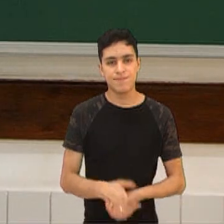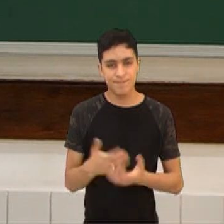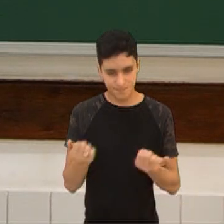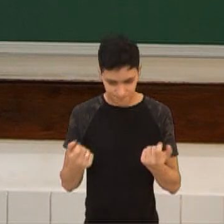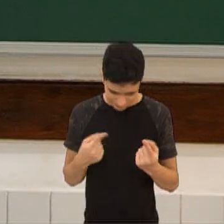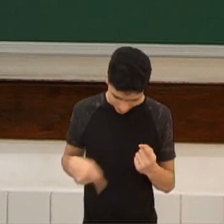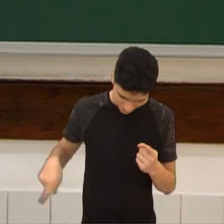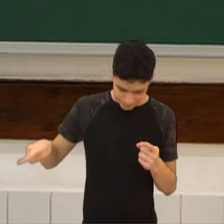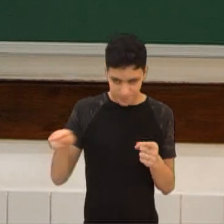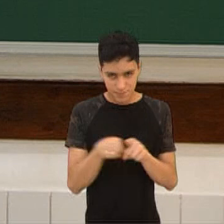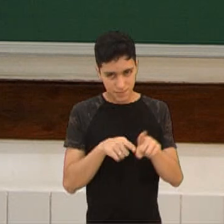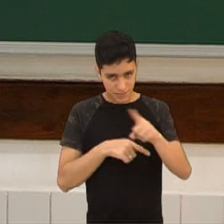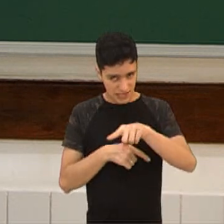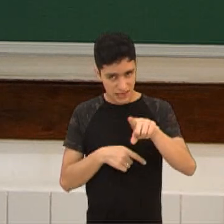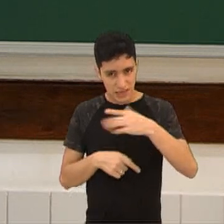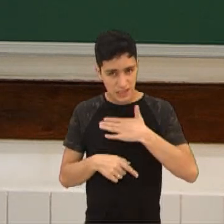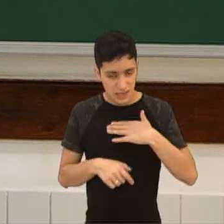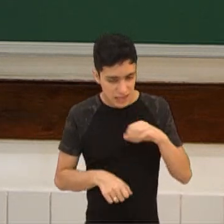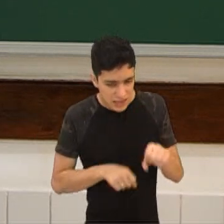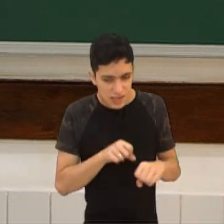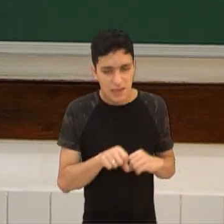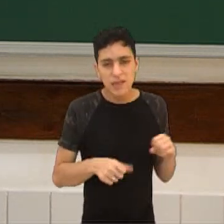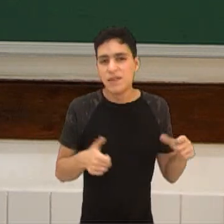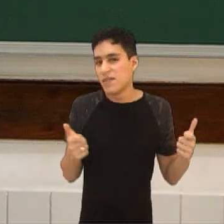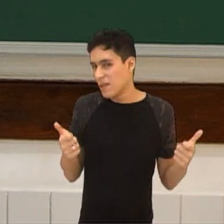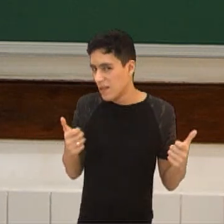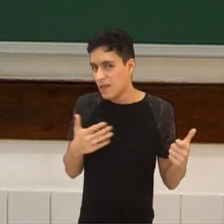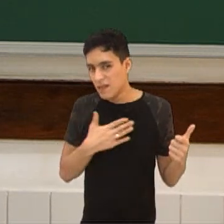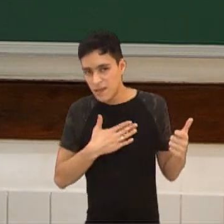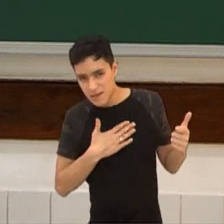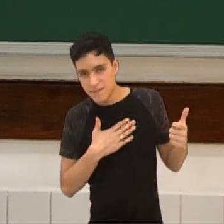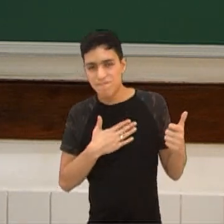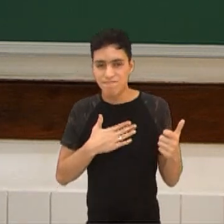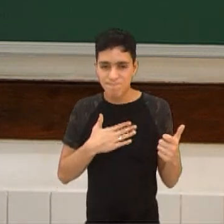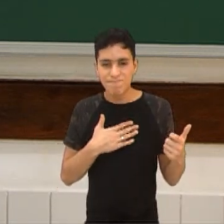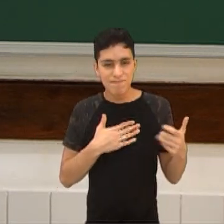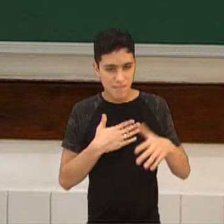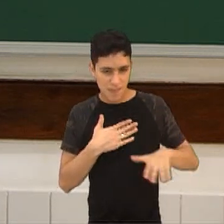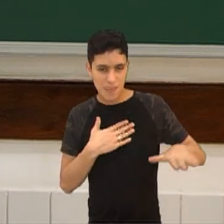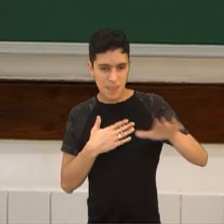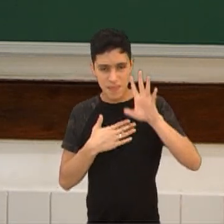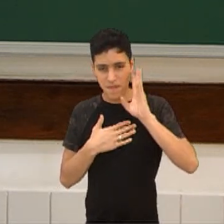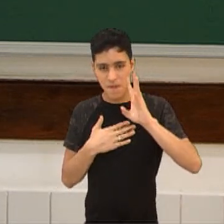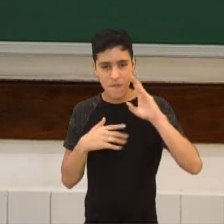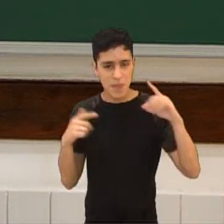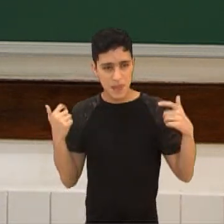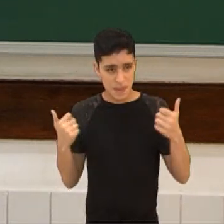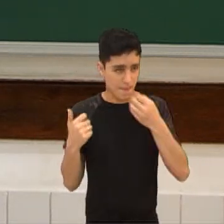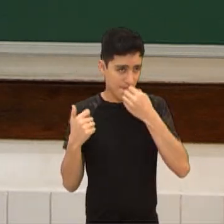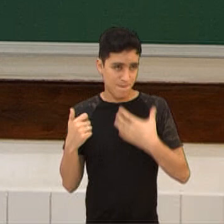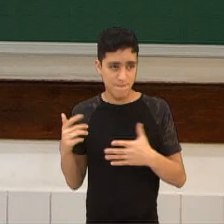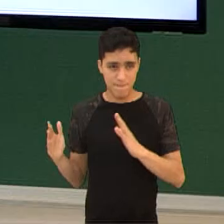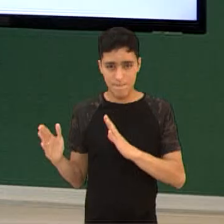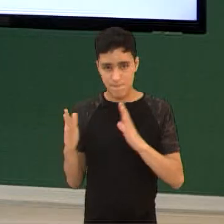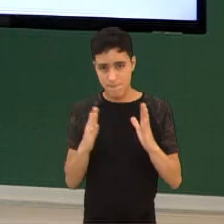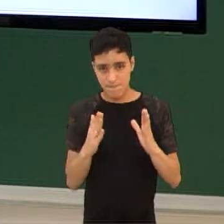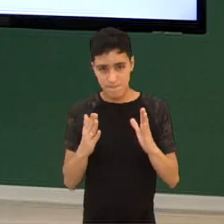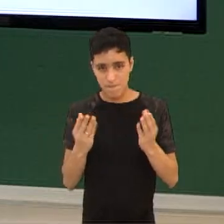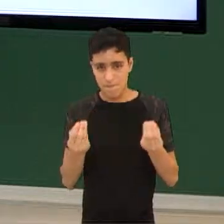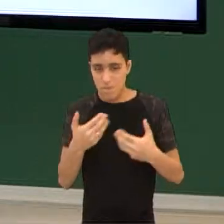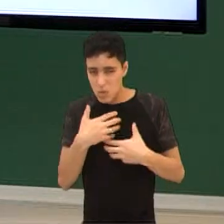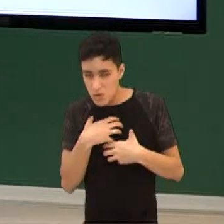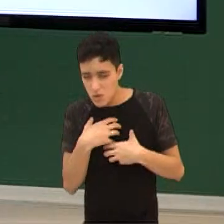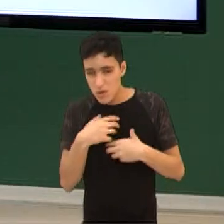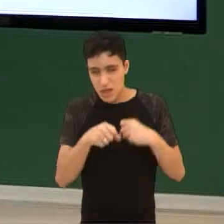Estamos de volta. E aí, você gosta de andar de bicicleta? Gosta de andar de bicicleta, o pessoal da bicicleta, é bom, né? Como é que é o seu rendimento